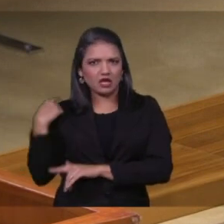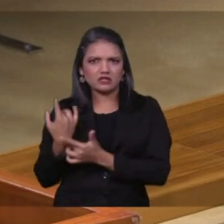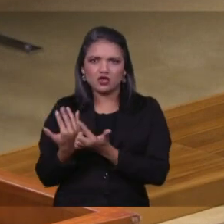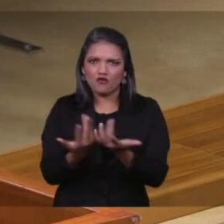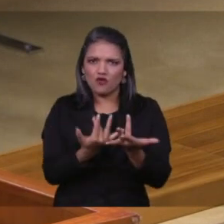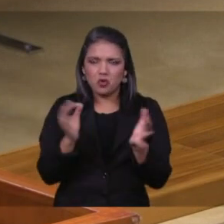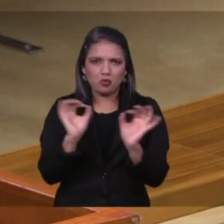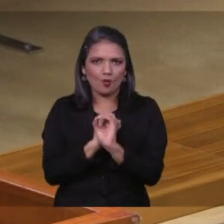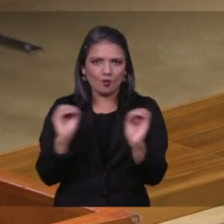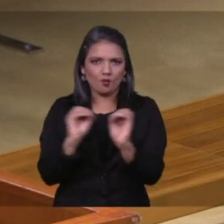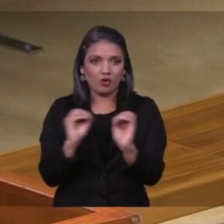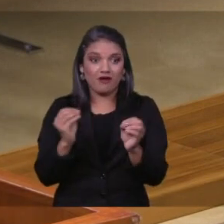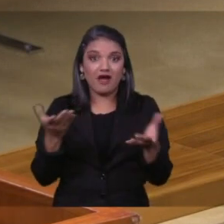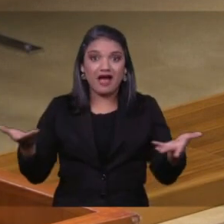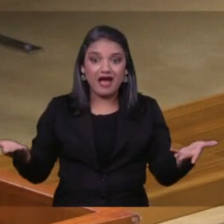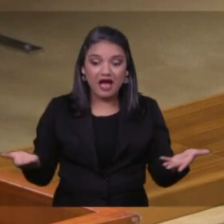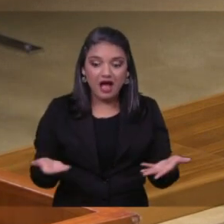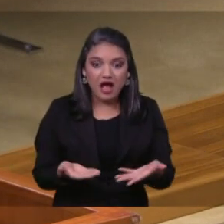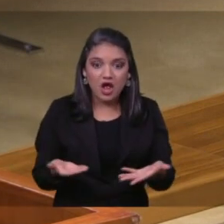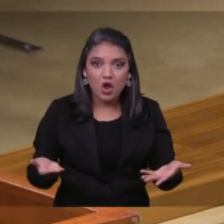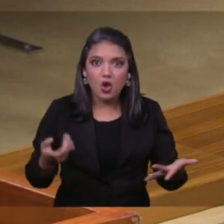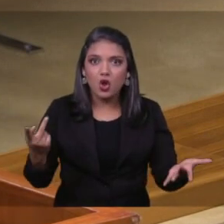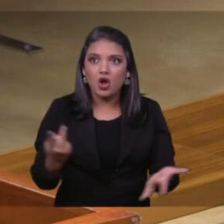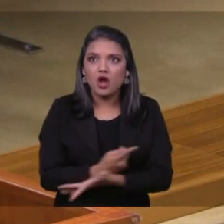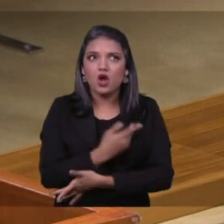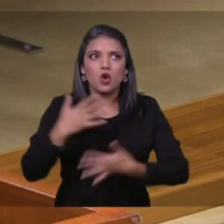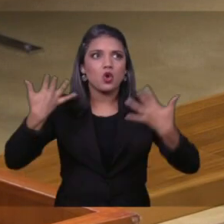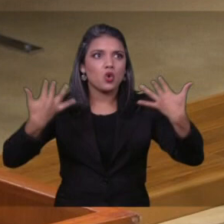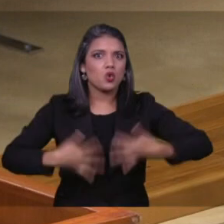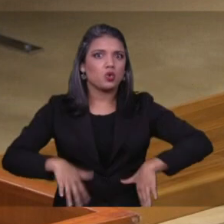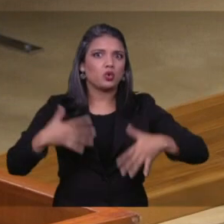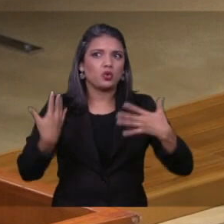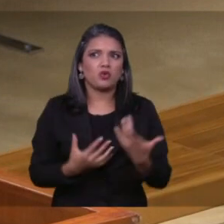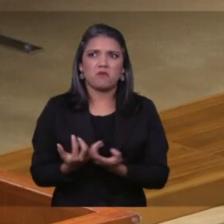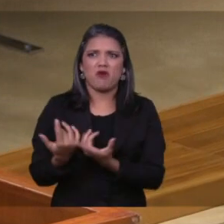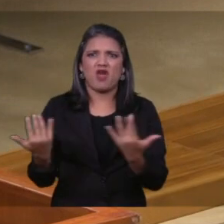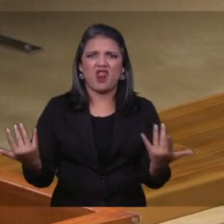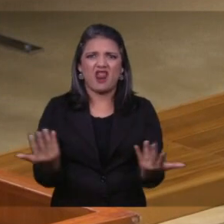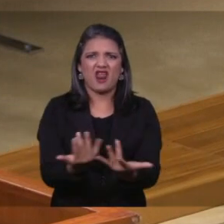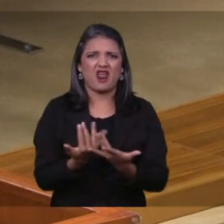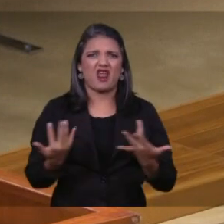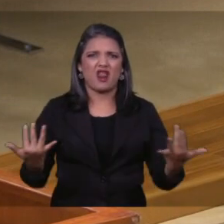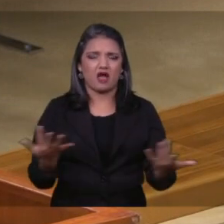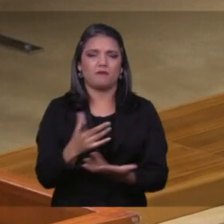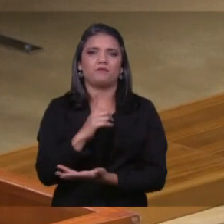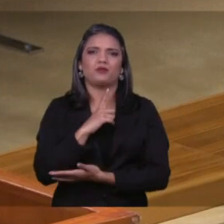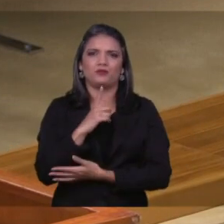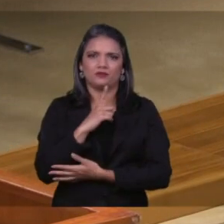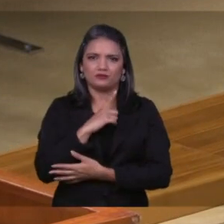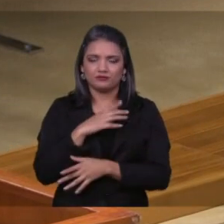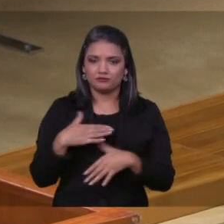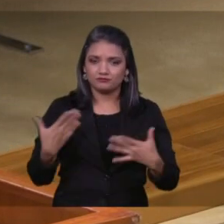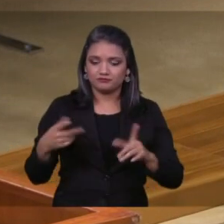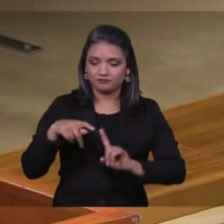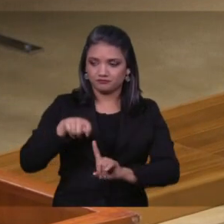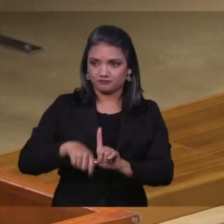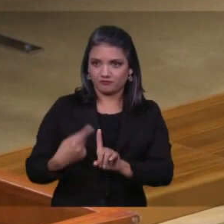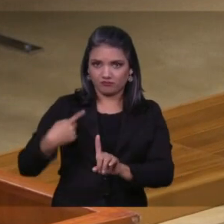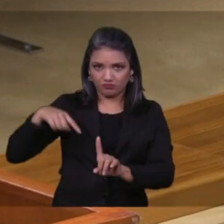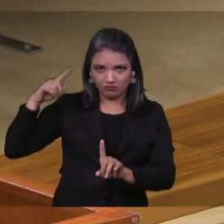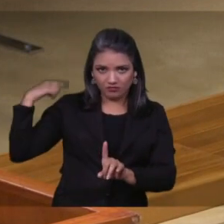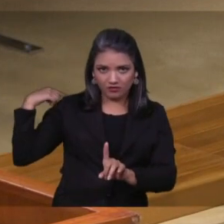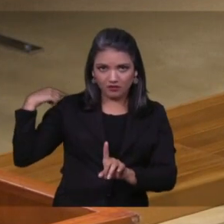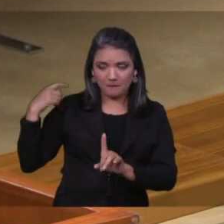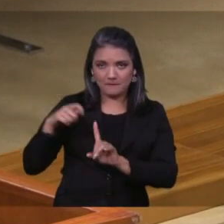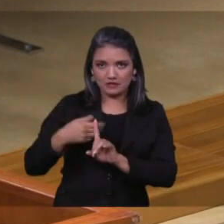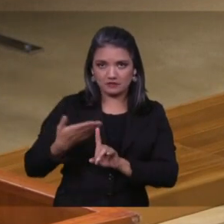2023, agora notam índices elevadíssimos de queimadas no Pantanal. No mês passado, registrou-se,